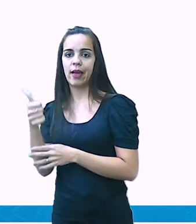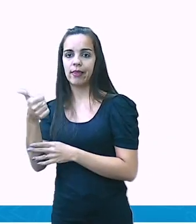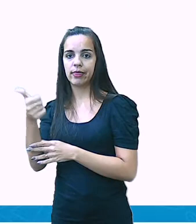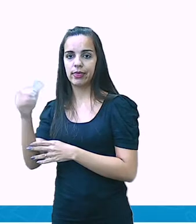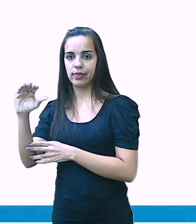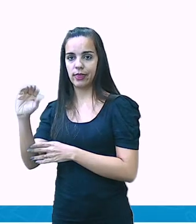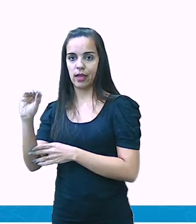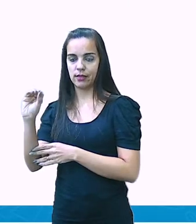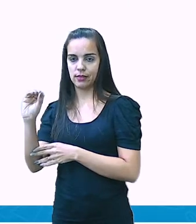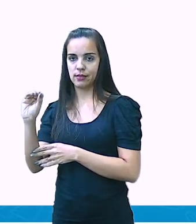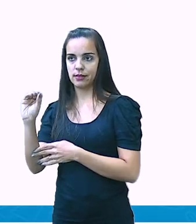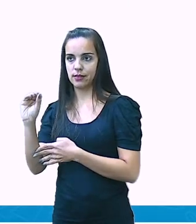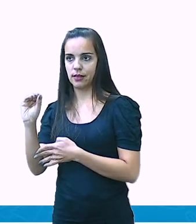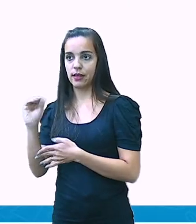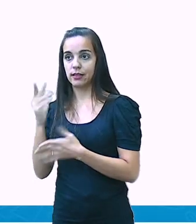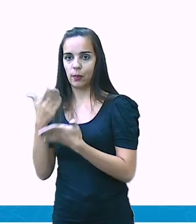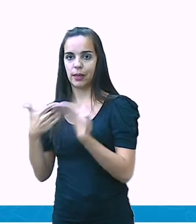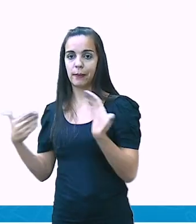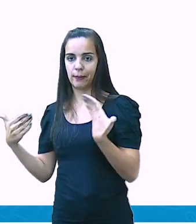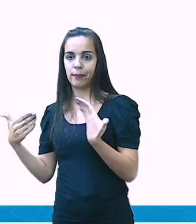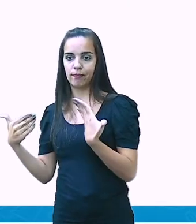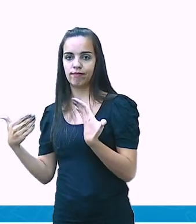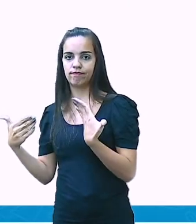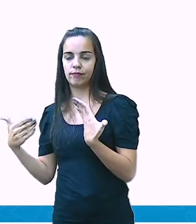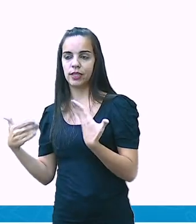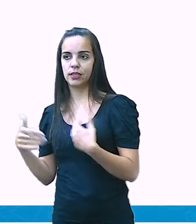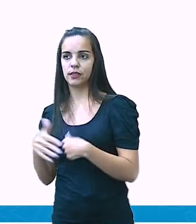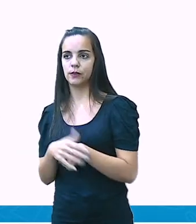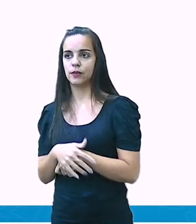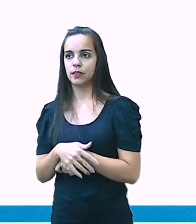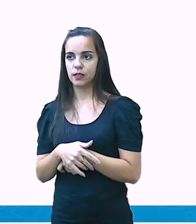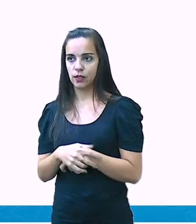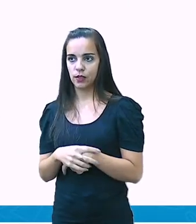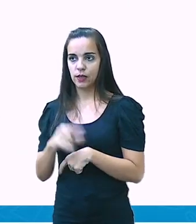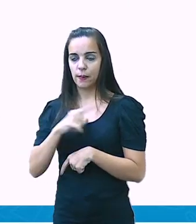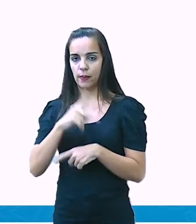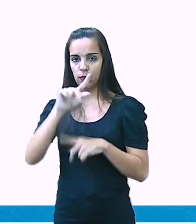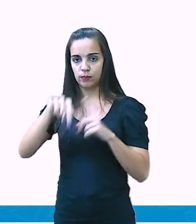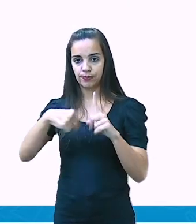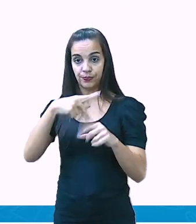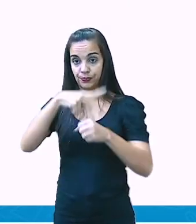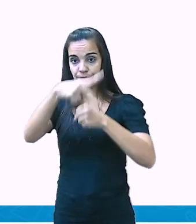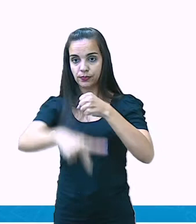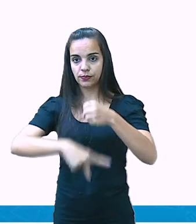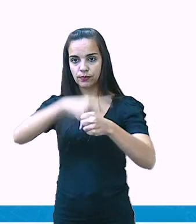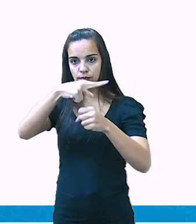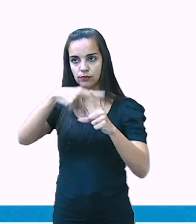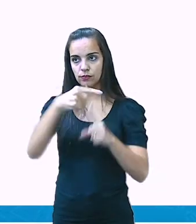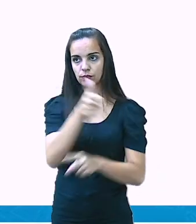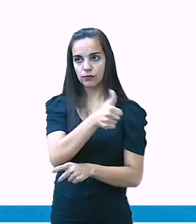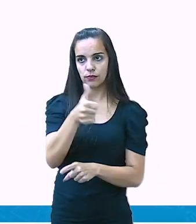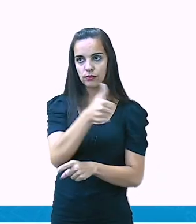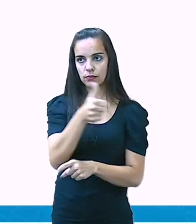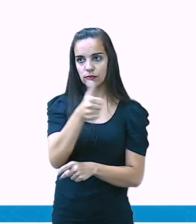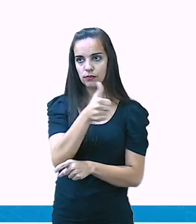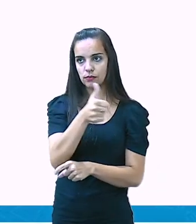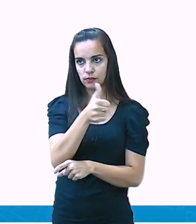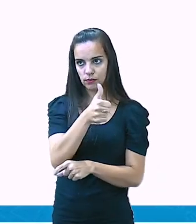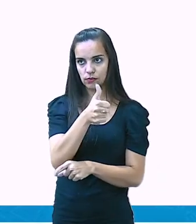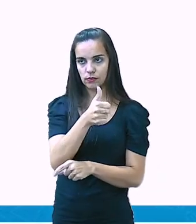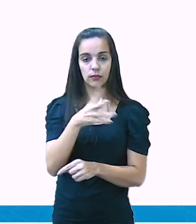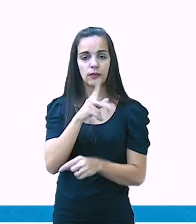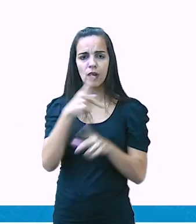acontecer? Se é átomo, eletricamente neutro, 11 prótons, porque o número de prótons não